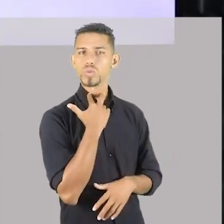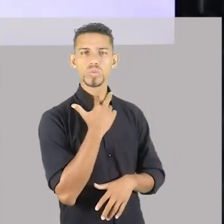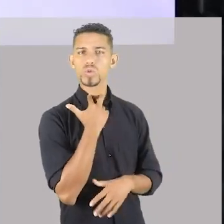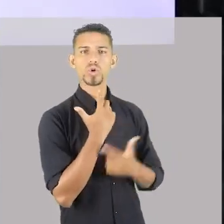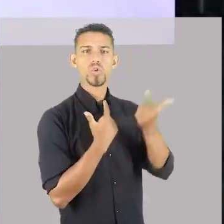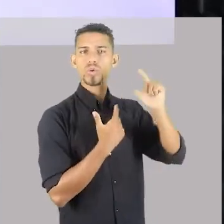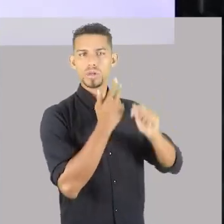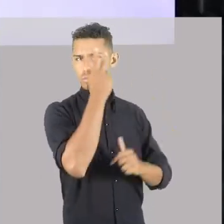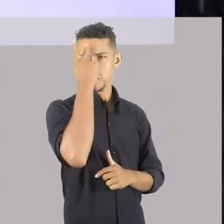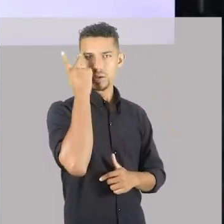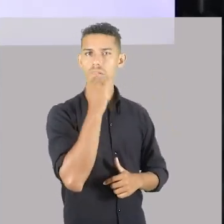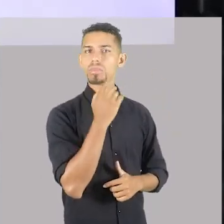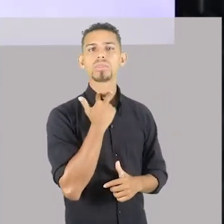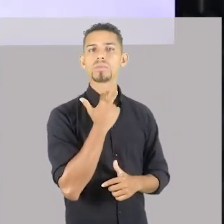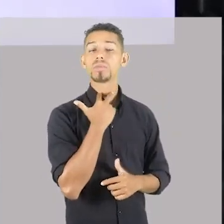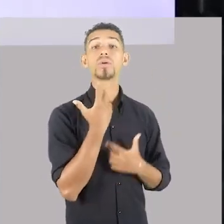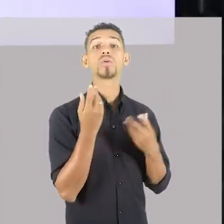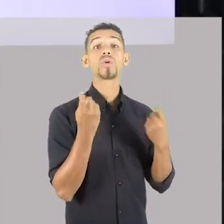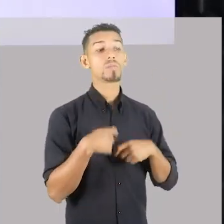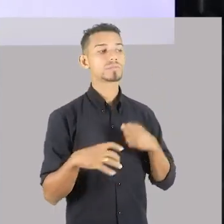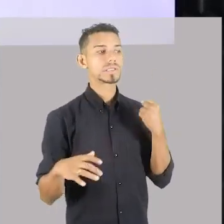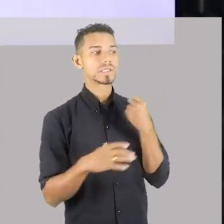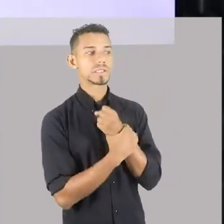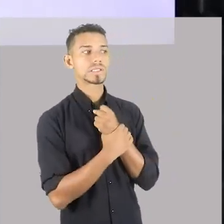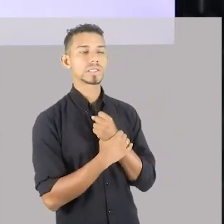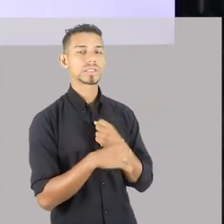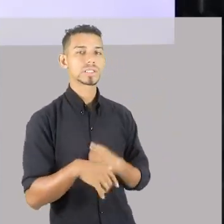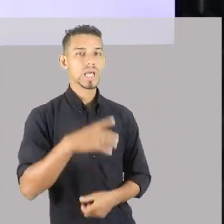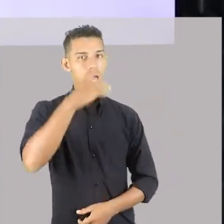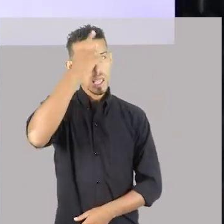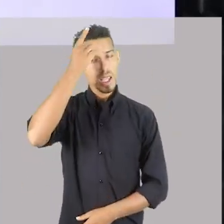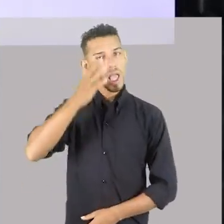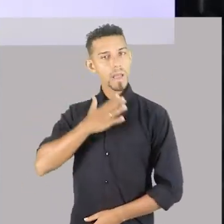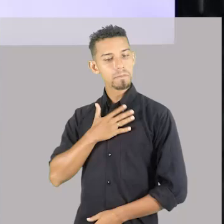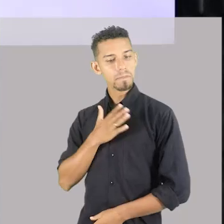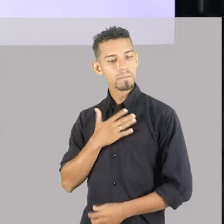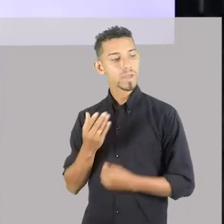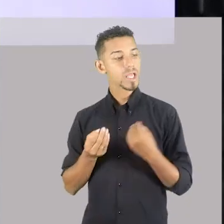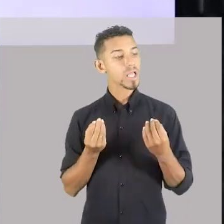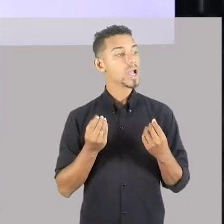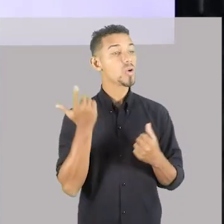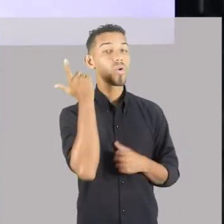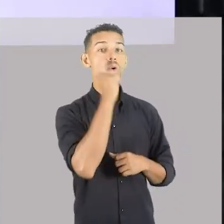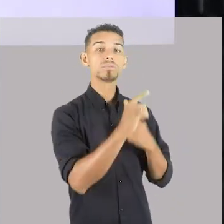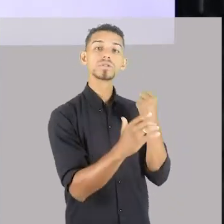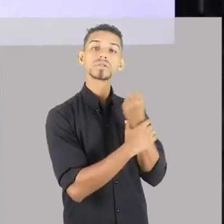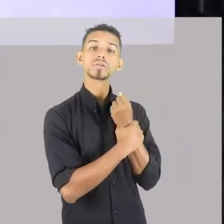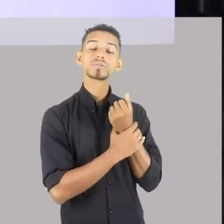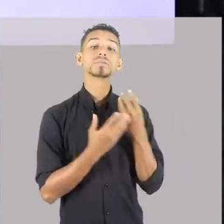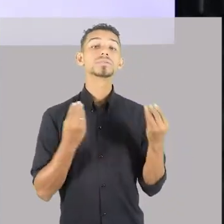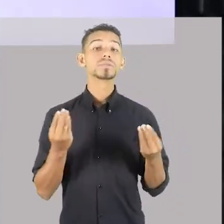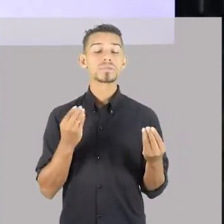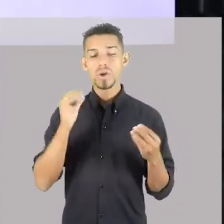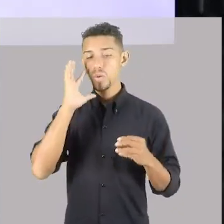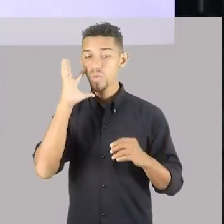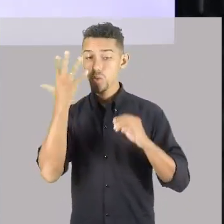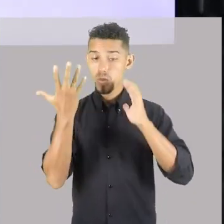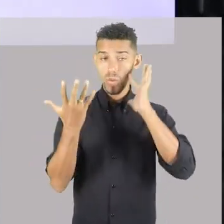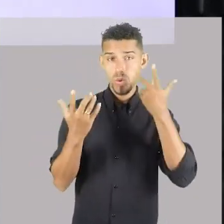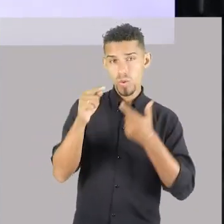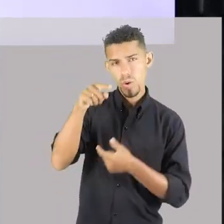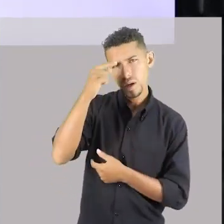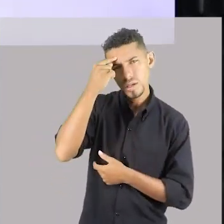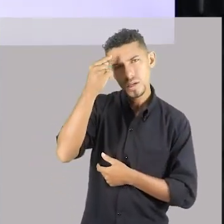por outro. Como é que poderia garantir que a ideia foi dele? Certo? Olha como você traz aí situações para você